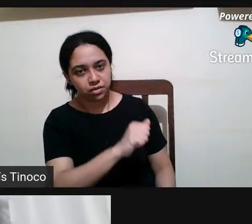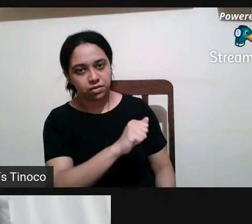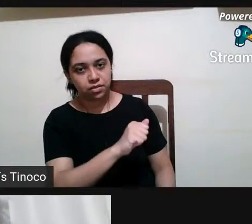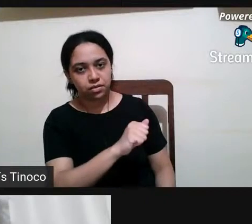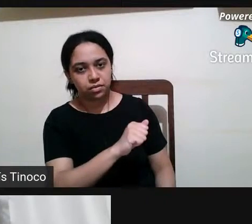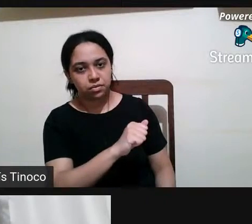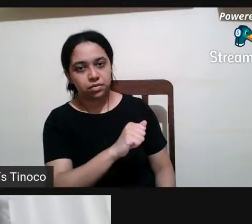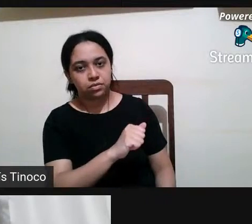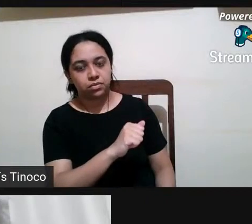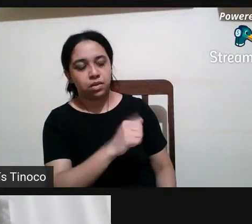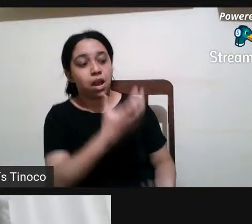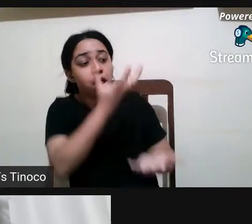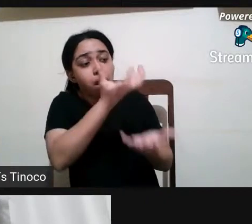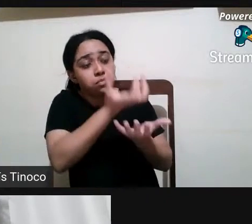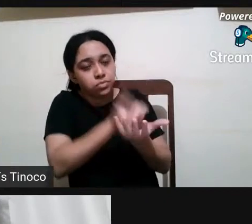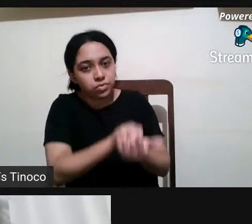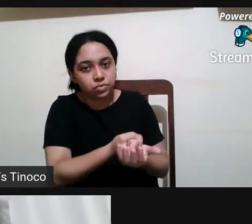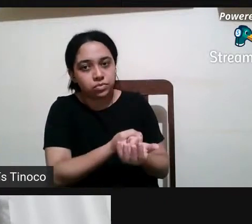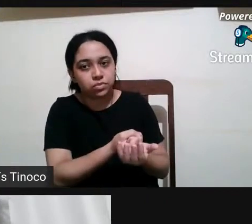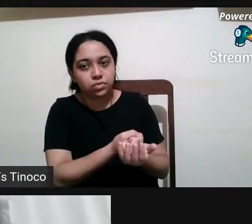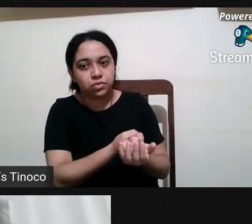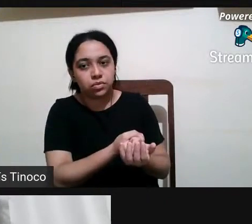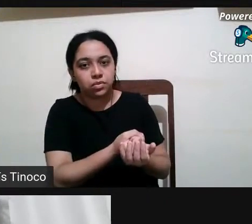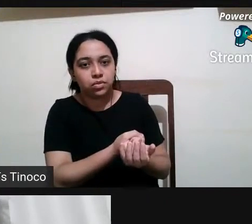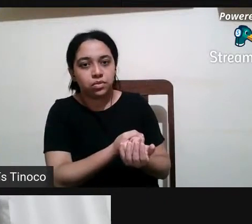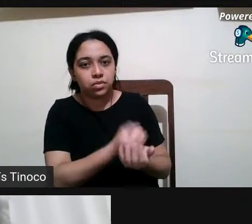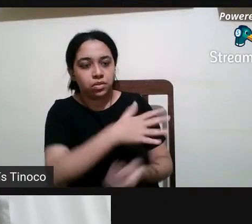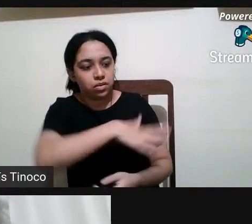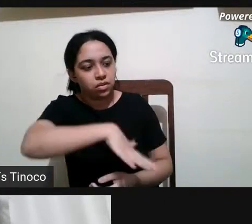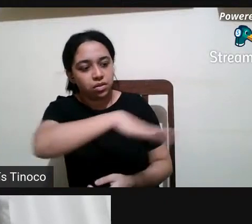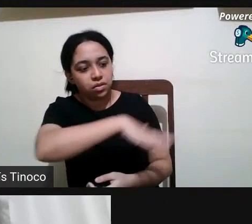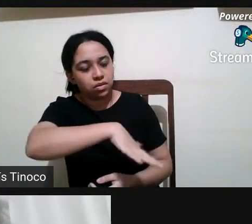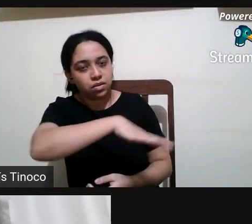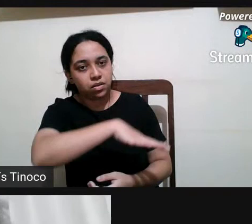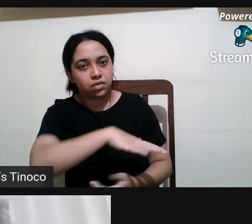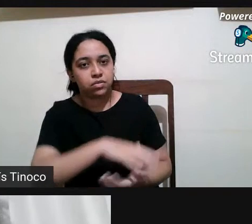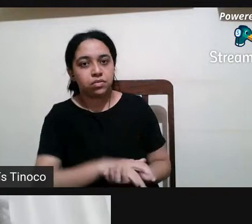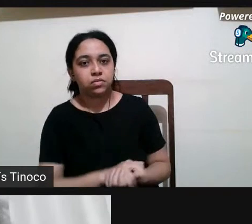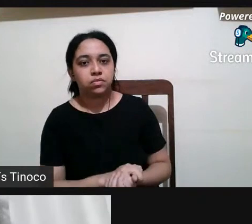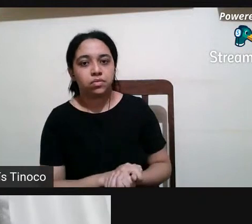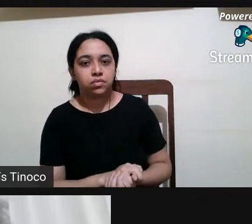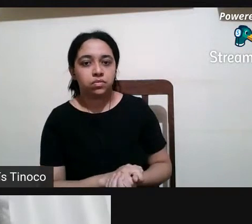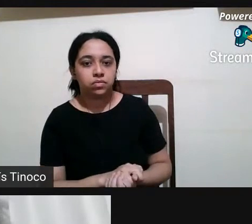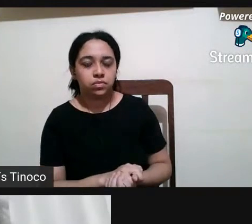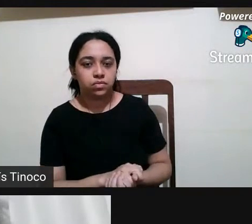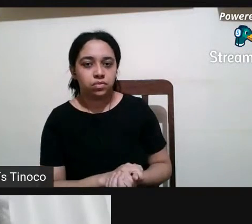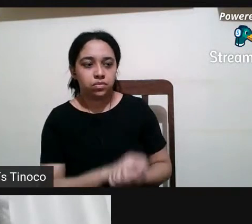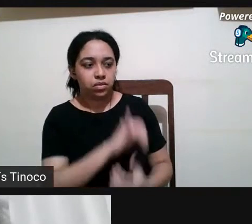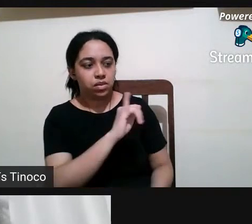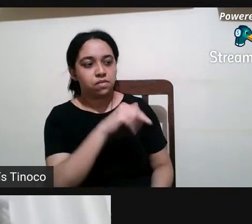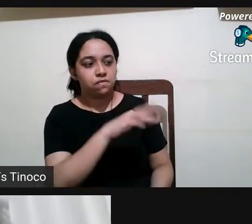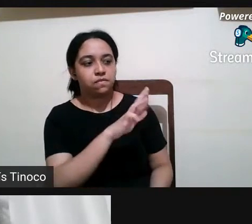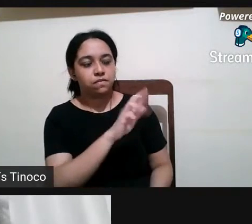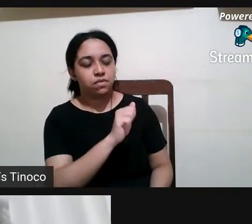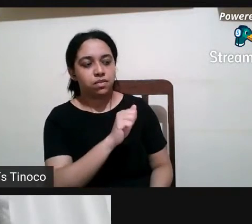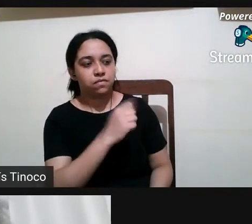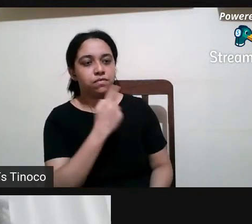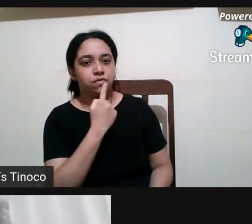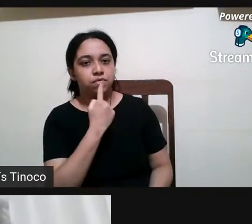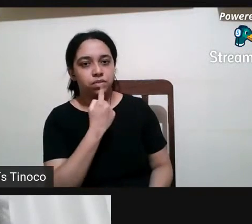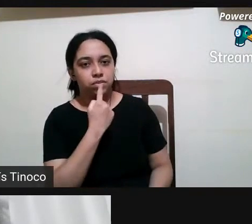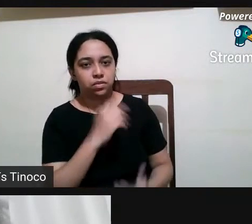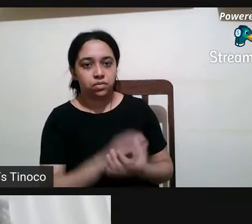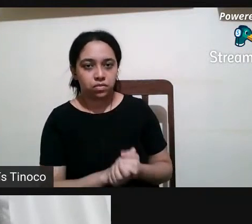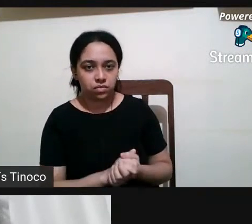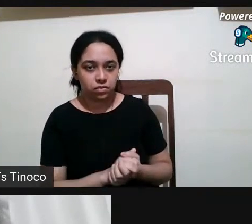espectroscopia de absorção na região do infravermelho, chamada de Fourier. Não, a